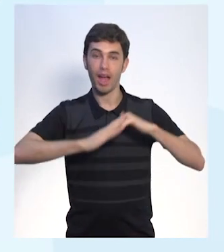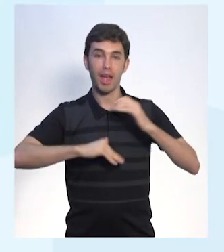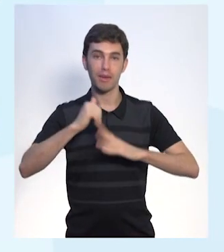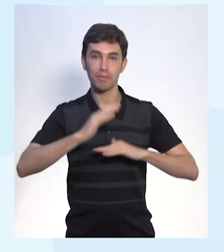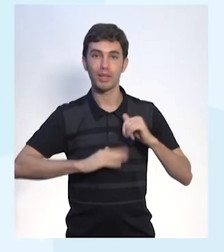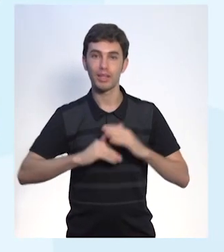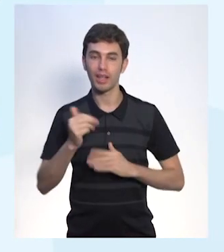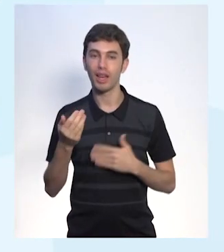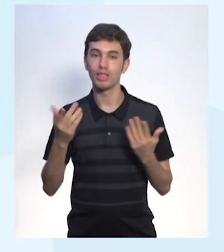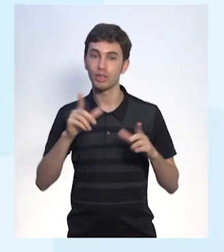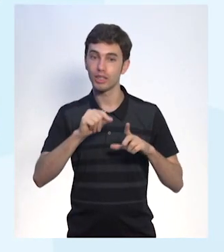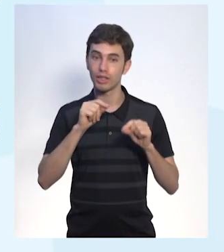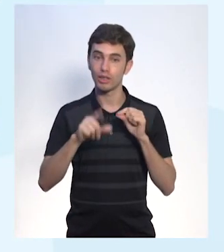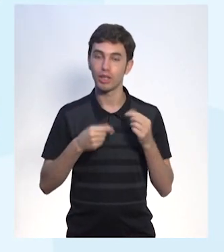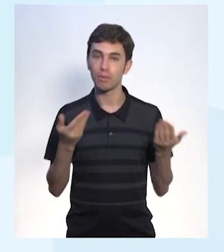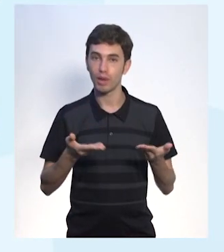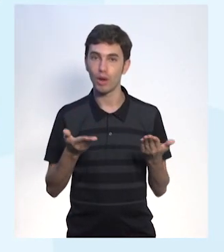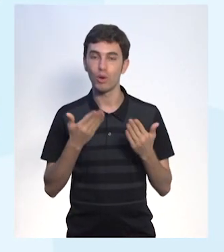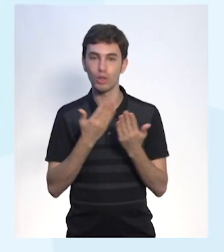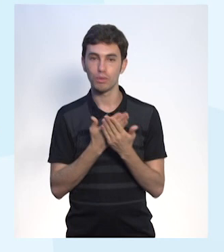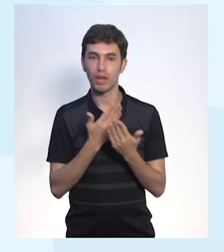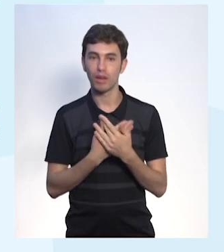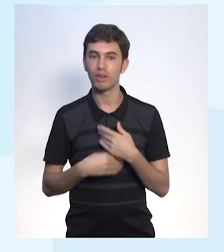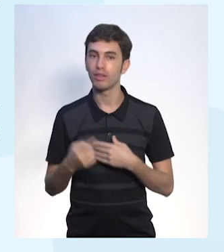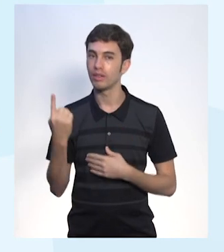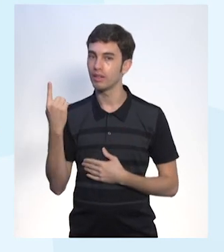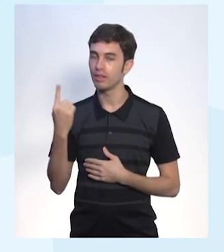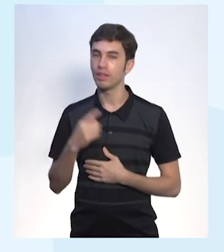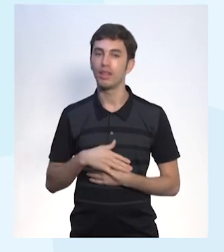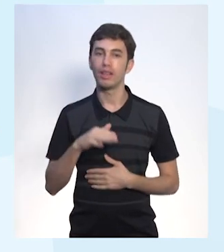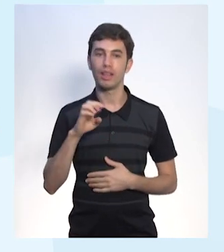habilidade selecionada para a aula de hoje, aqui para o 6º ano,